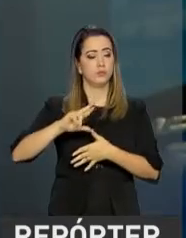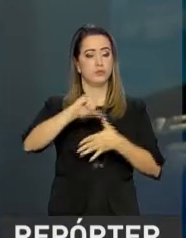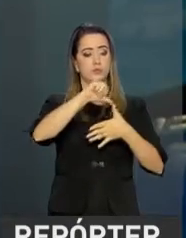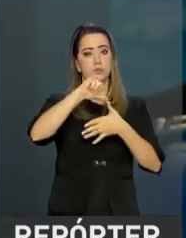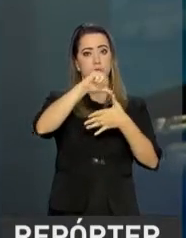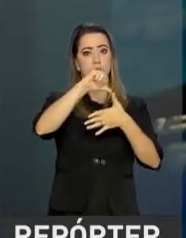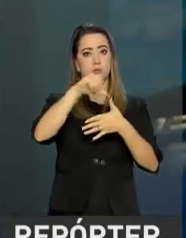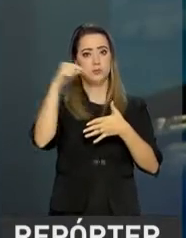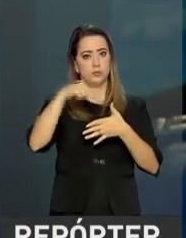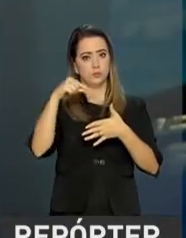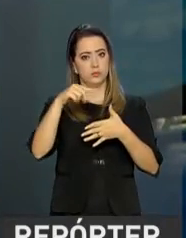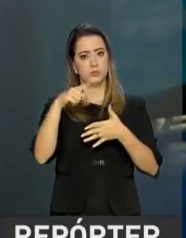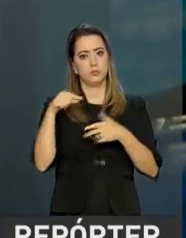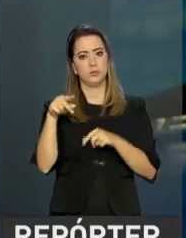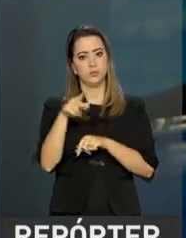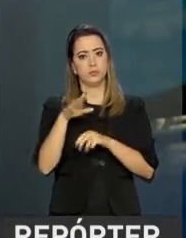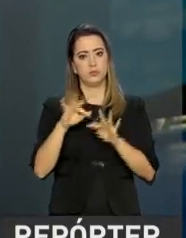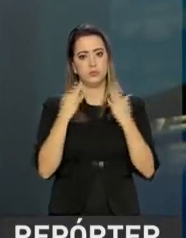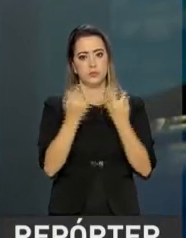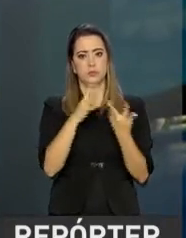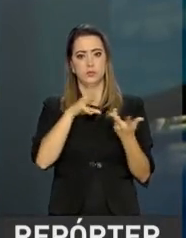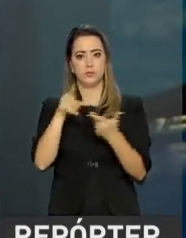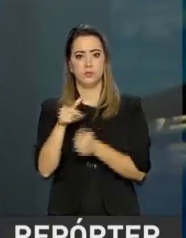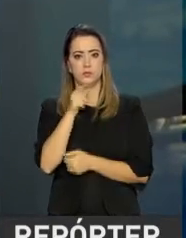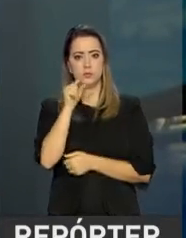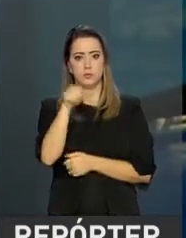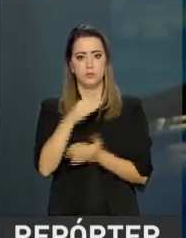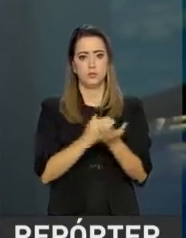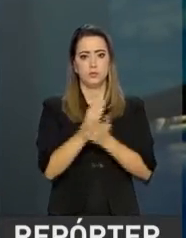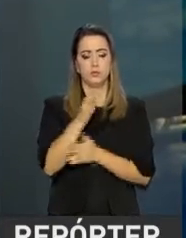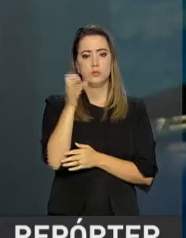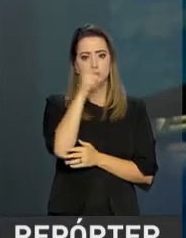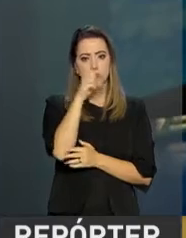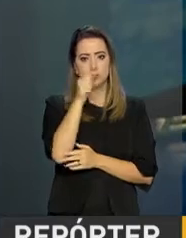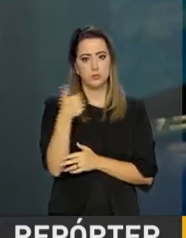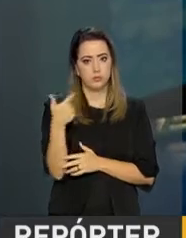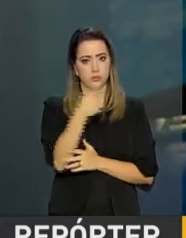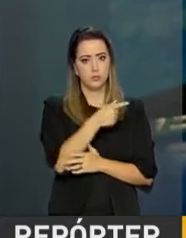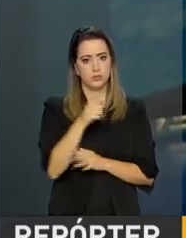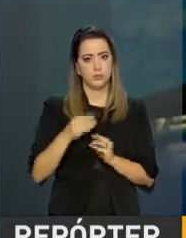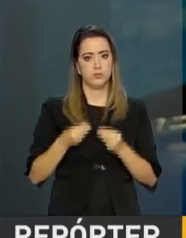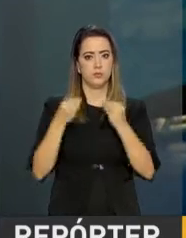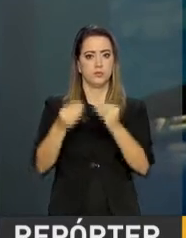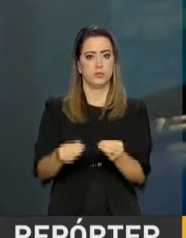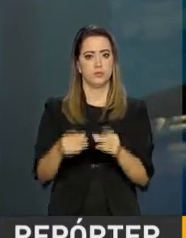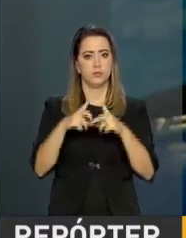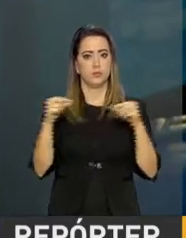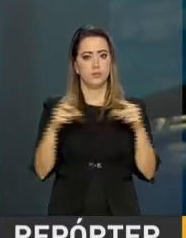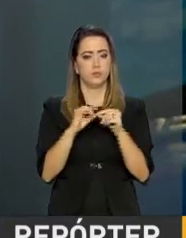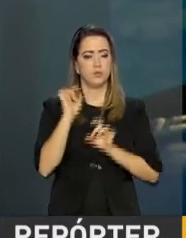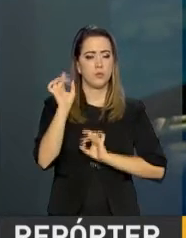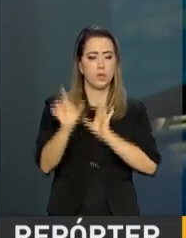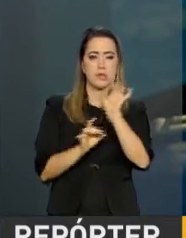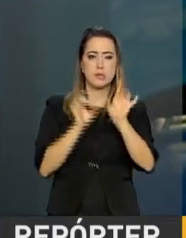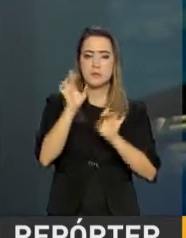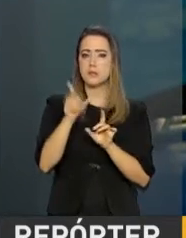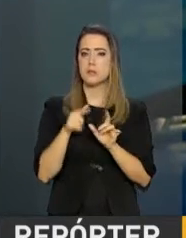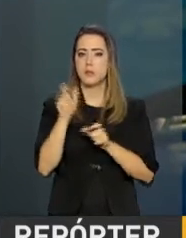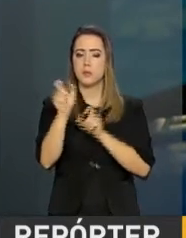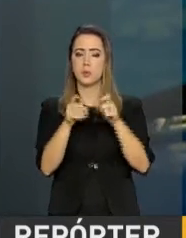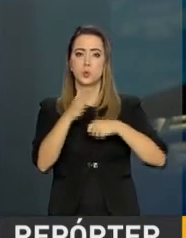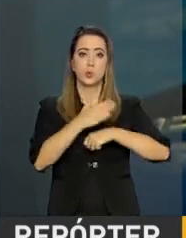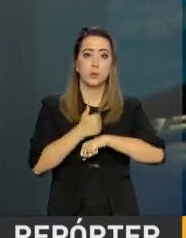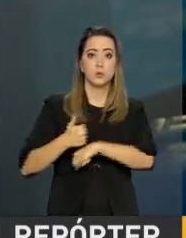o fórum mundial da água começa neste sábado dia 17 estará para brasília os principais especialistas na área